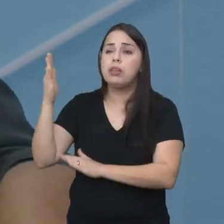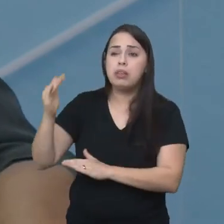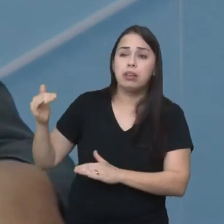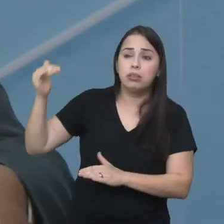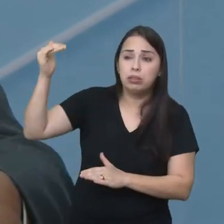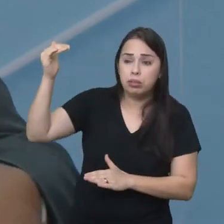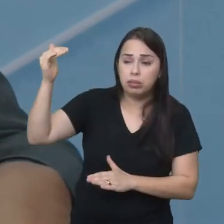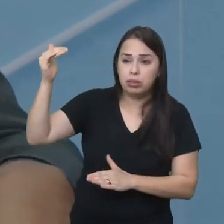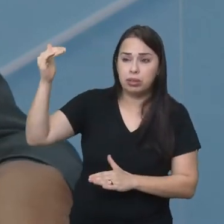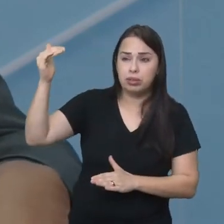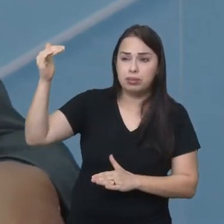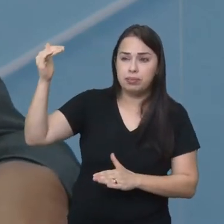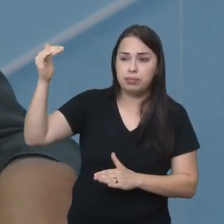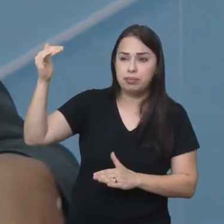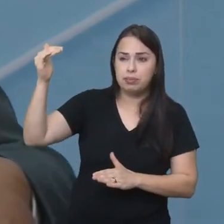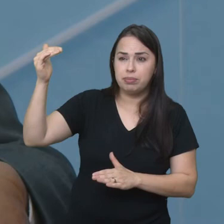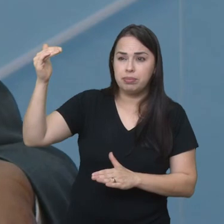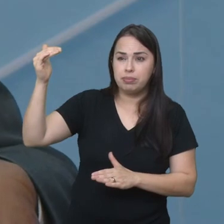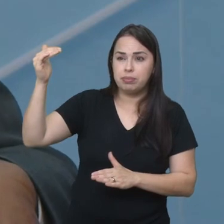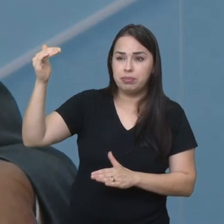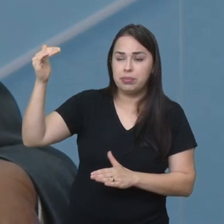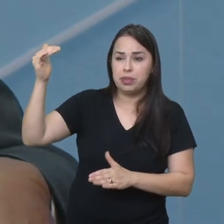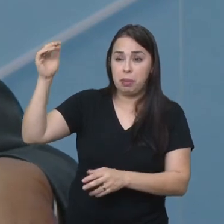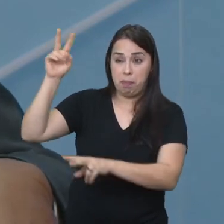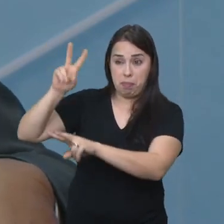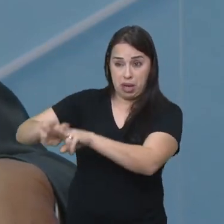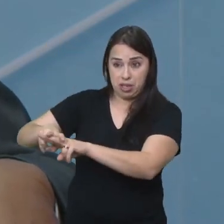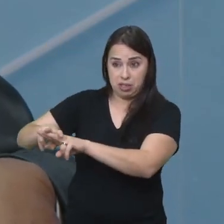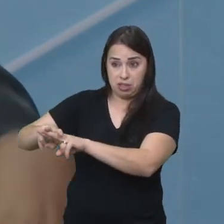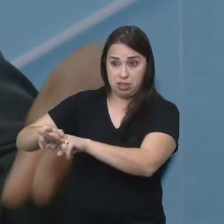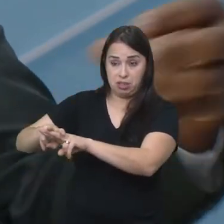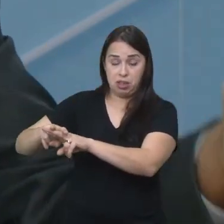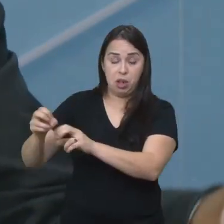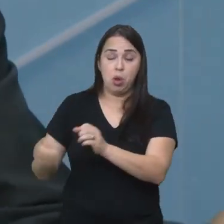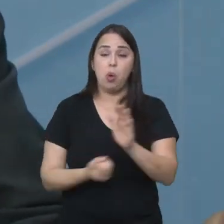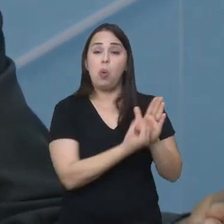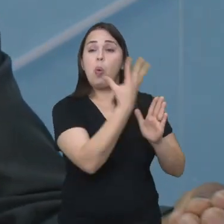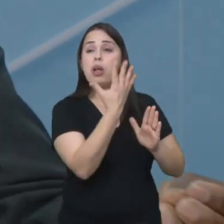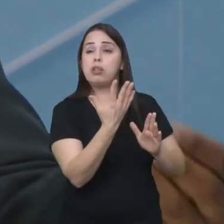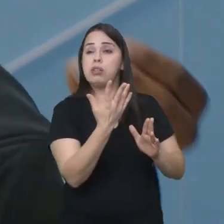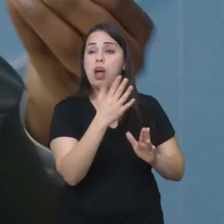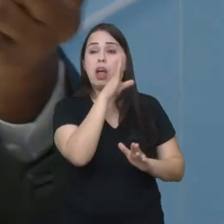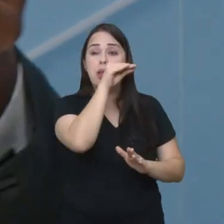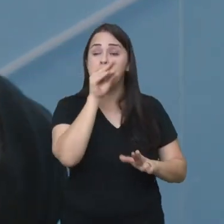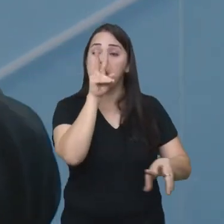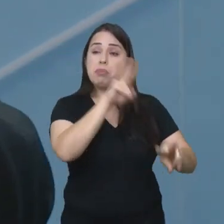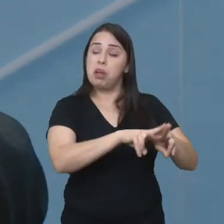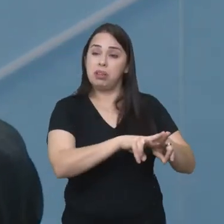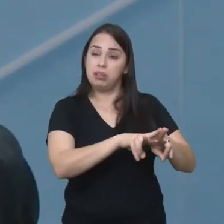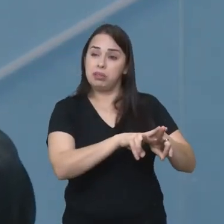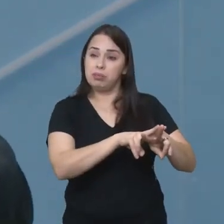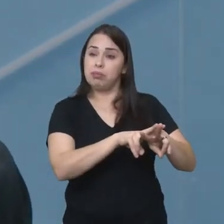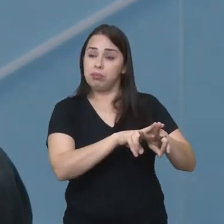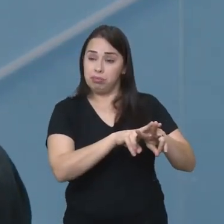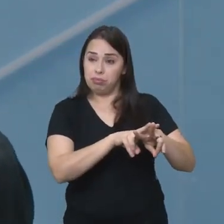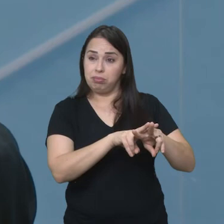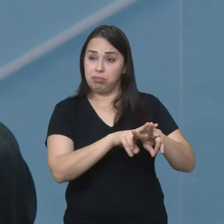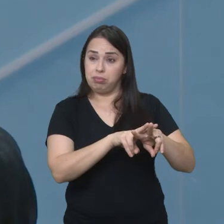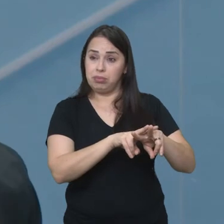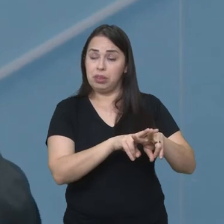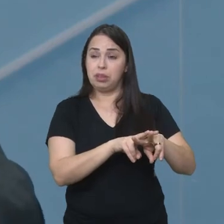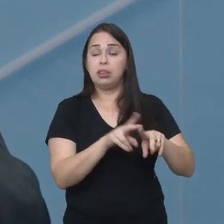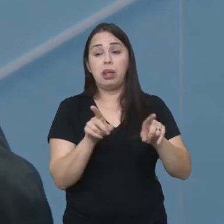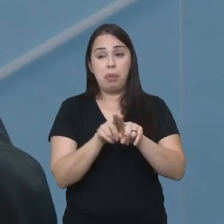privados de liberdade e de adolescentes privados de liberdade, que também tem um outro mito de que crianças